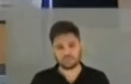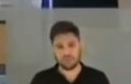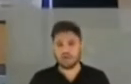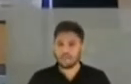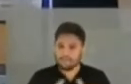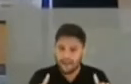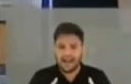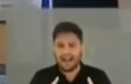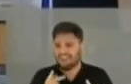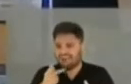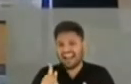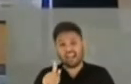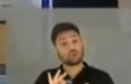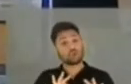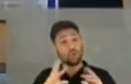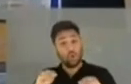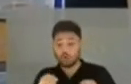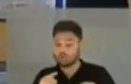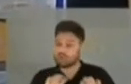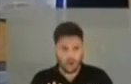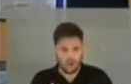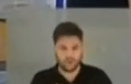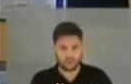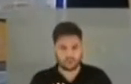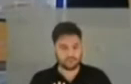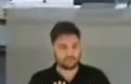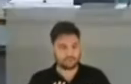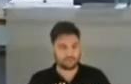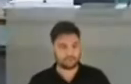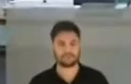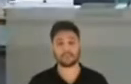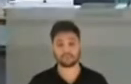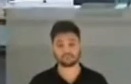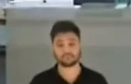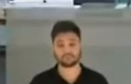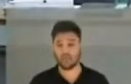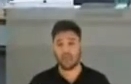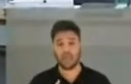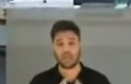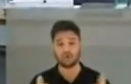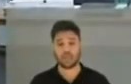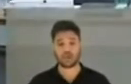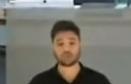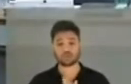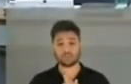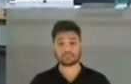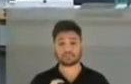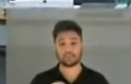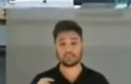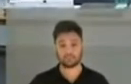queira generalizar. Agradeço, não Vossa Excelência. Não queira generalizar. A reunião está suspensa por 5 minutos.